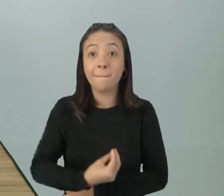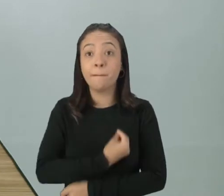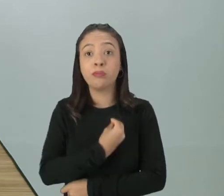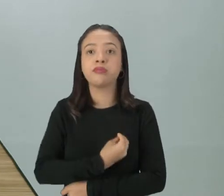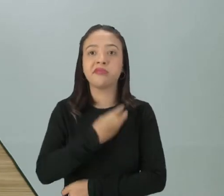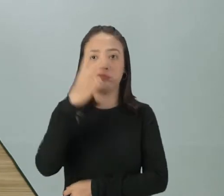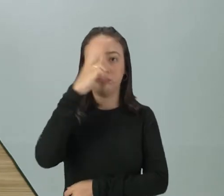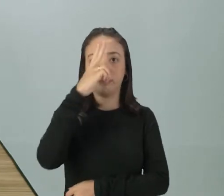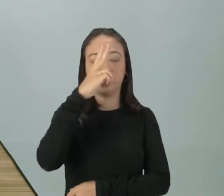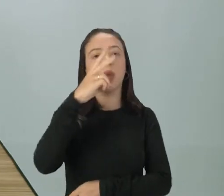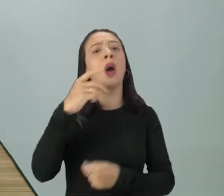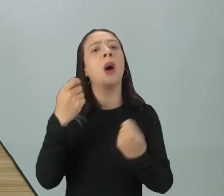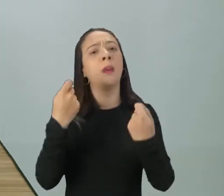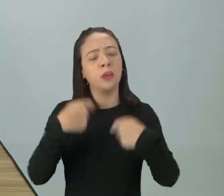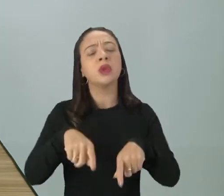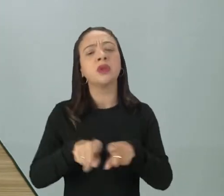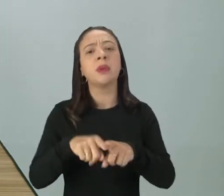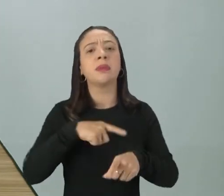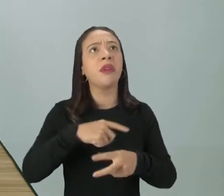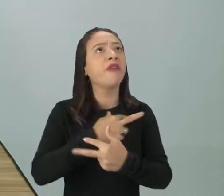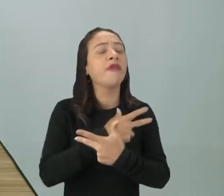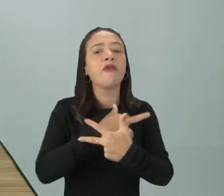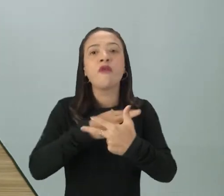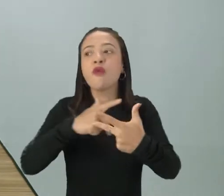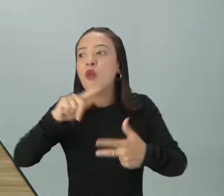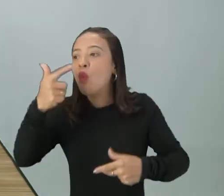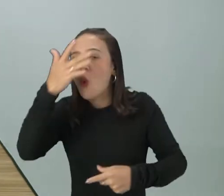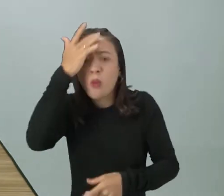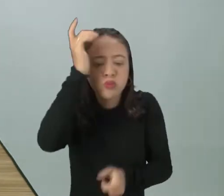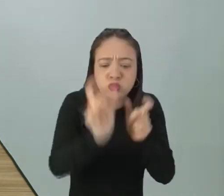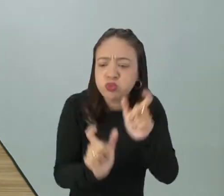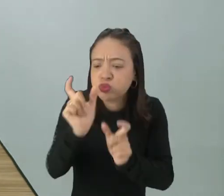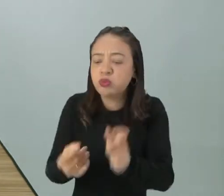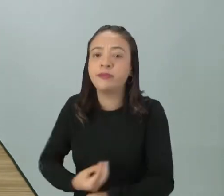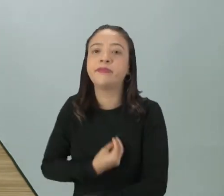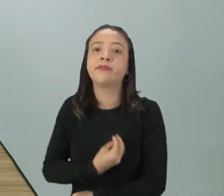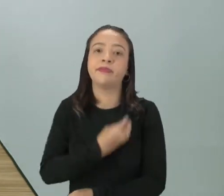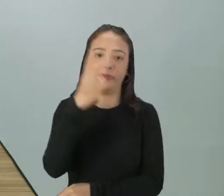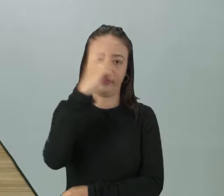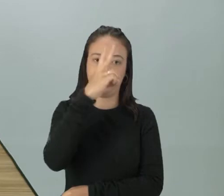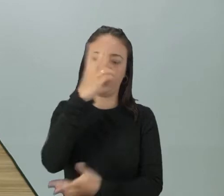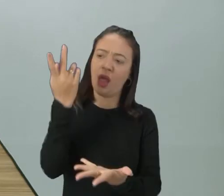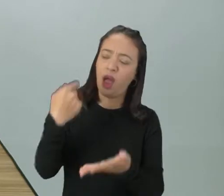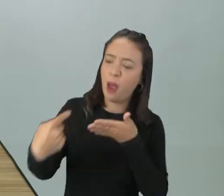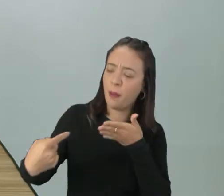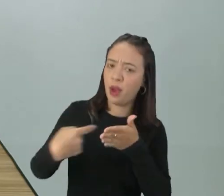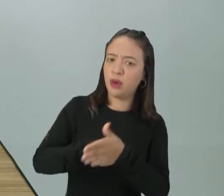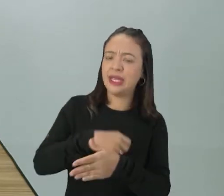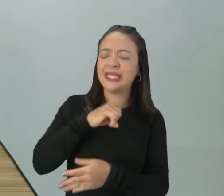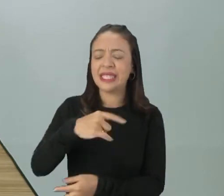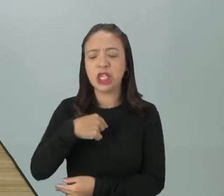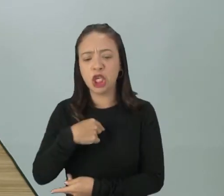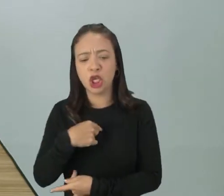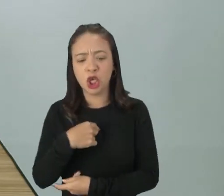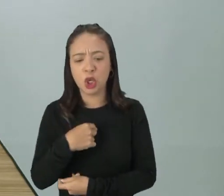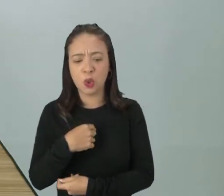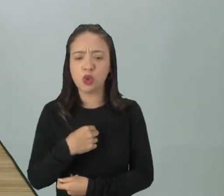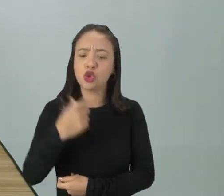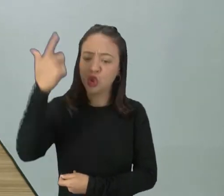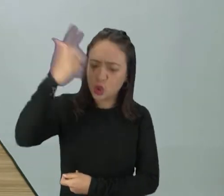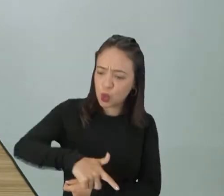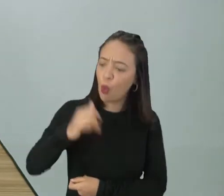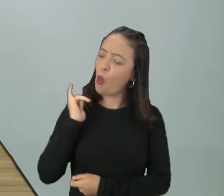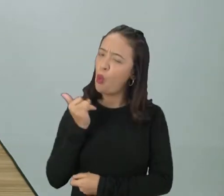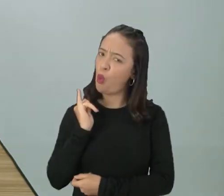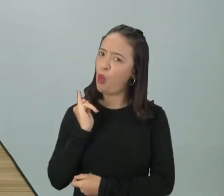na história? Sim, com certeza. Professora, se eu contar novamente essa história de João e